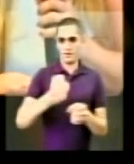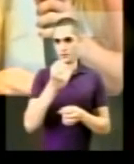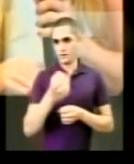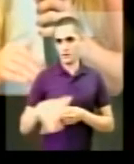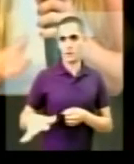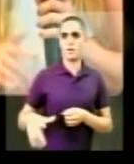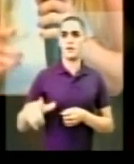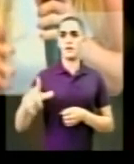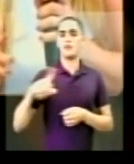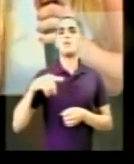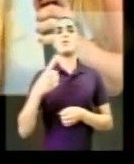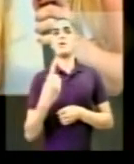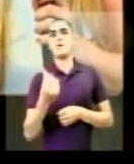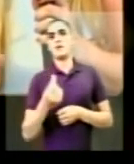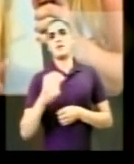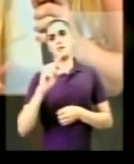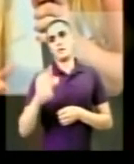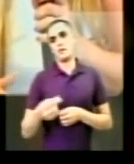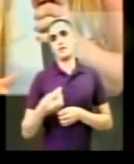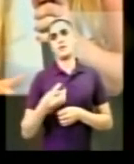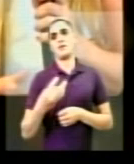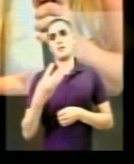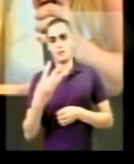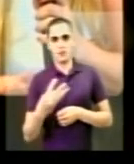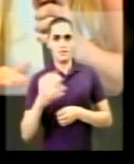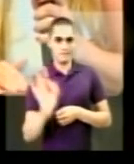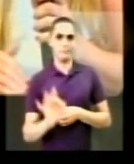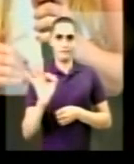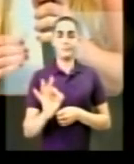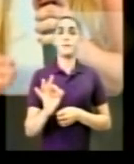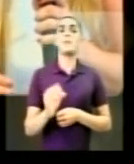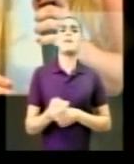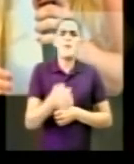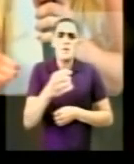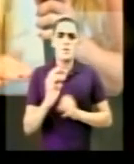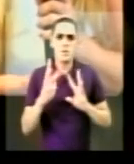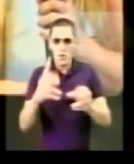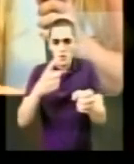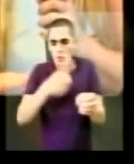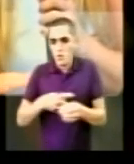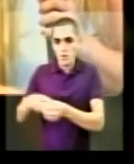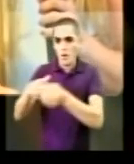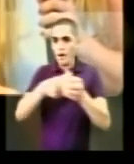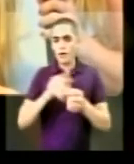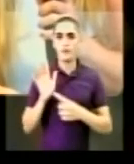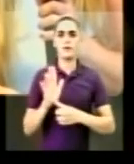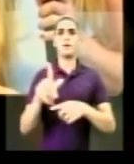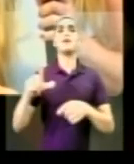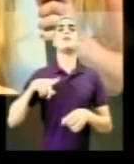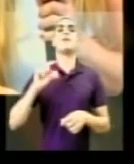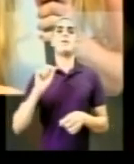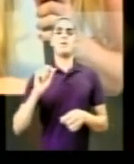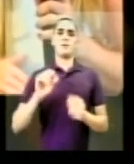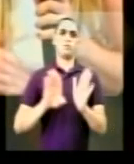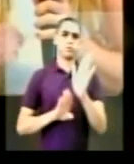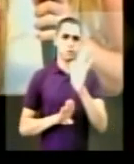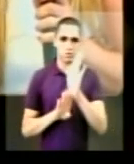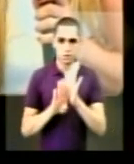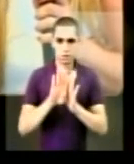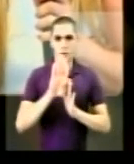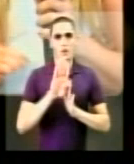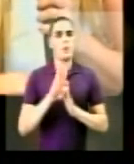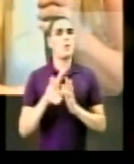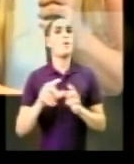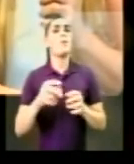praticamente, quase todos os municípios que nós elencamos aí, vocês viram que teve um aumento E do mesmo número que São José do Rio Preto,